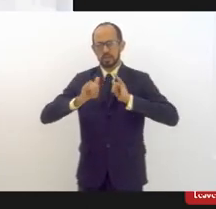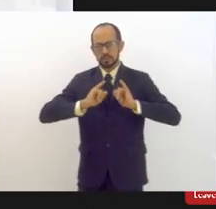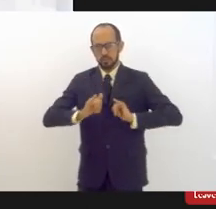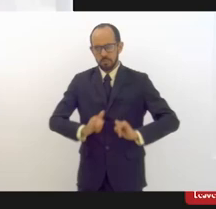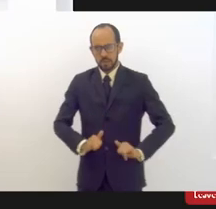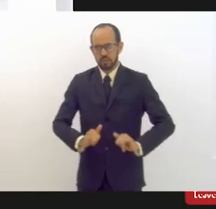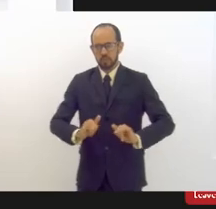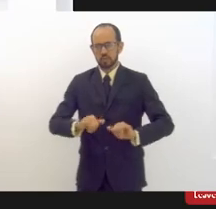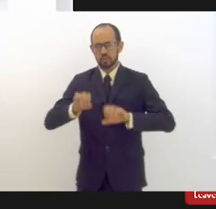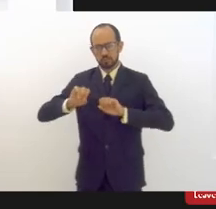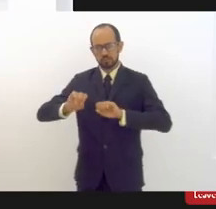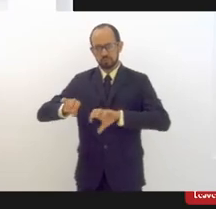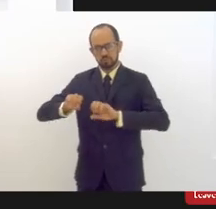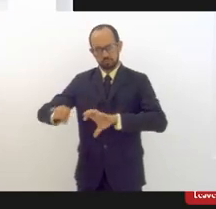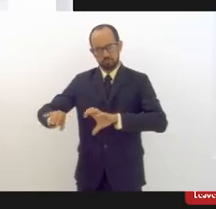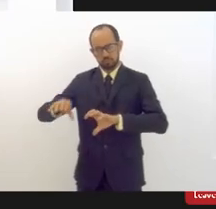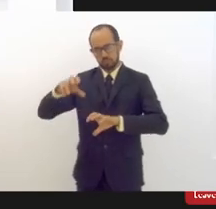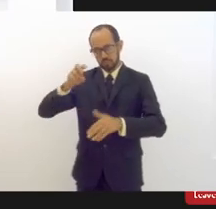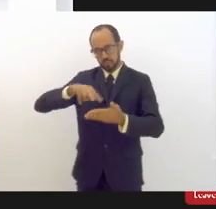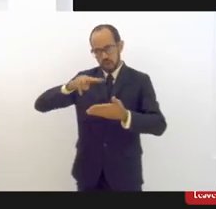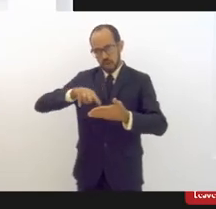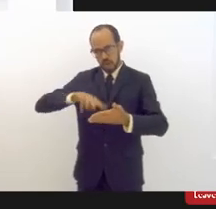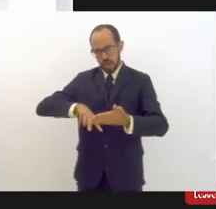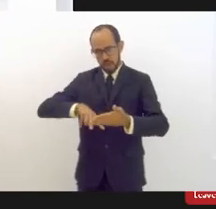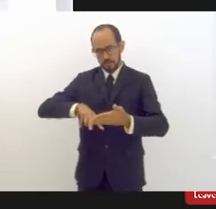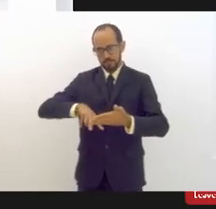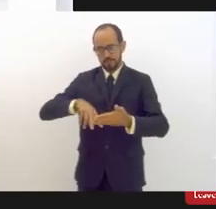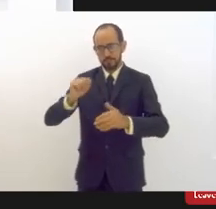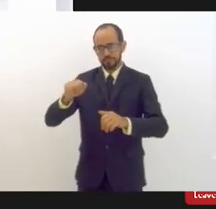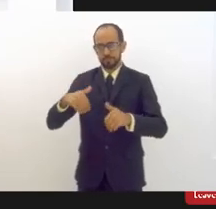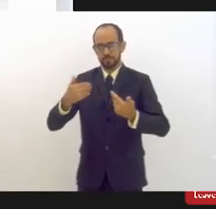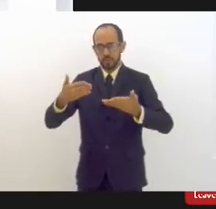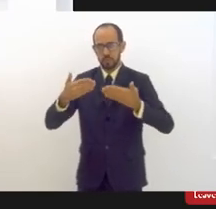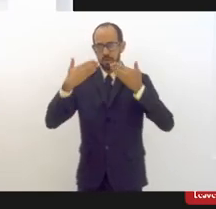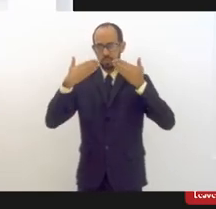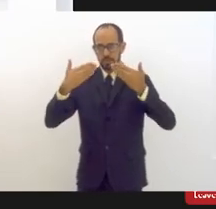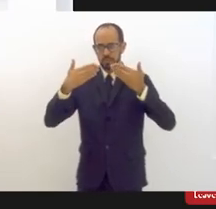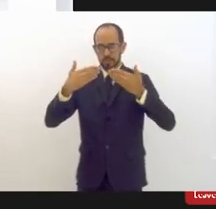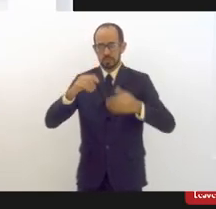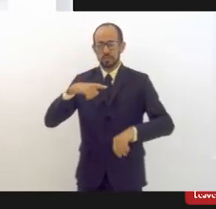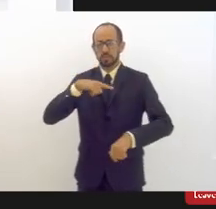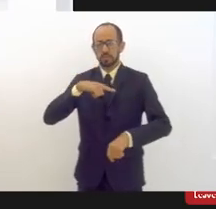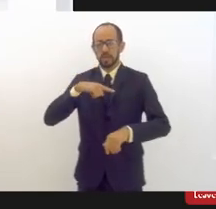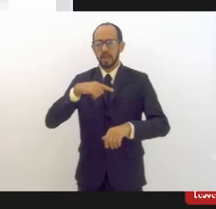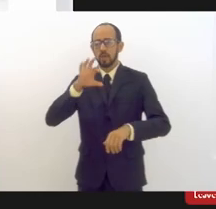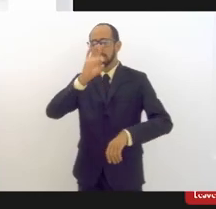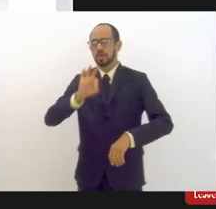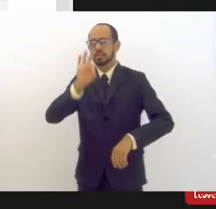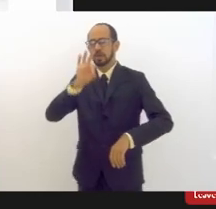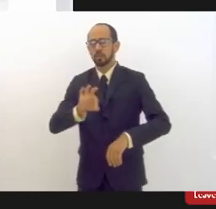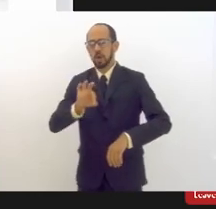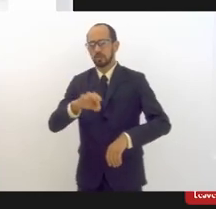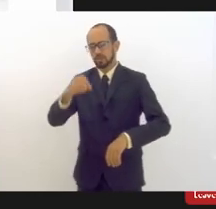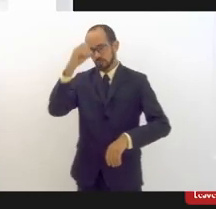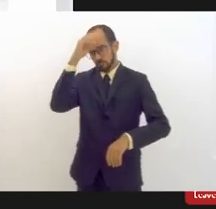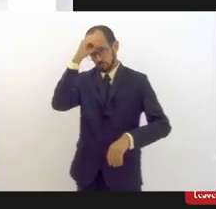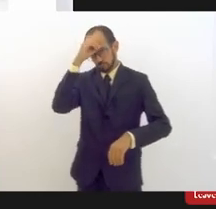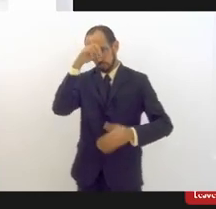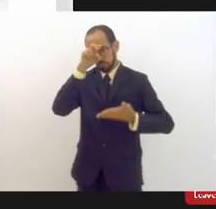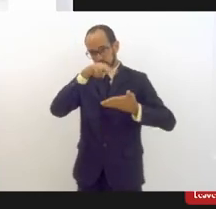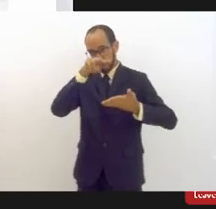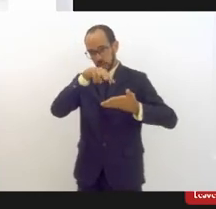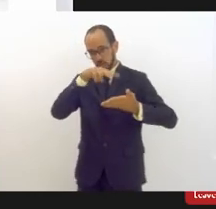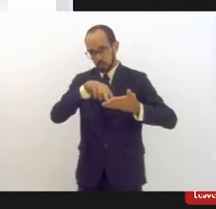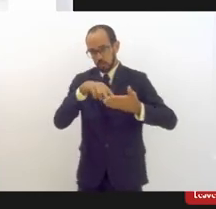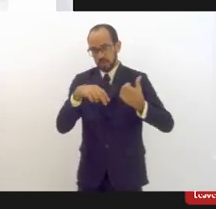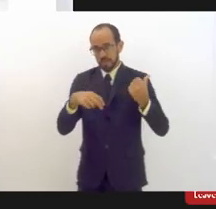alfabetização. A lei propõe a apresentação de taxas de analfabetismo entre